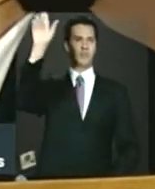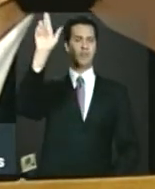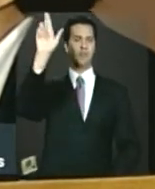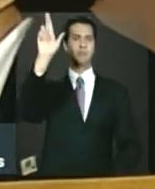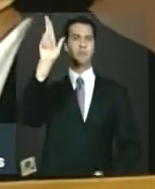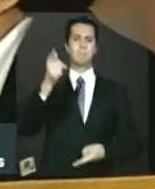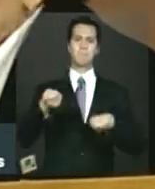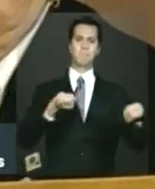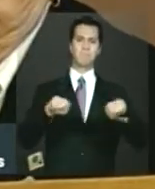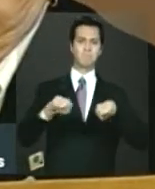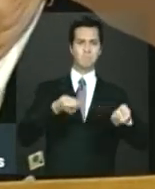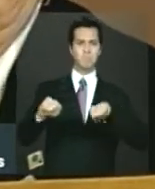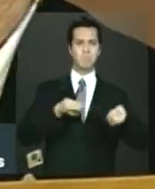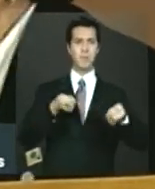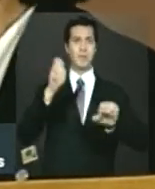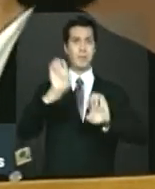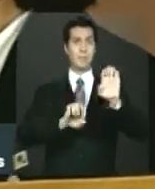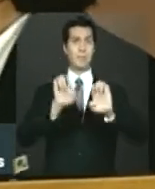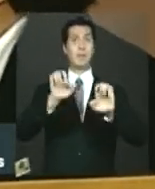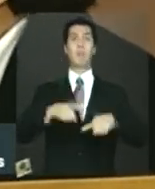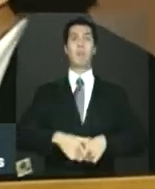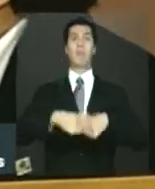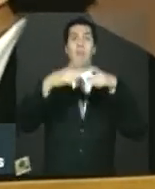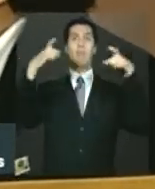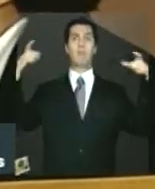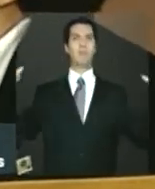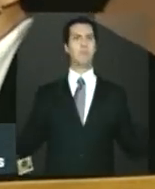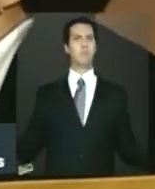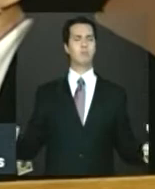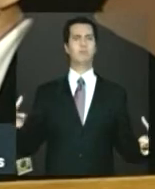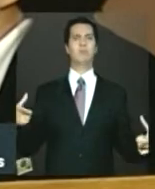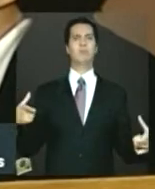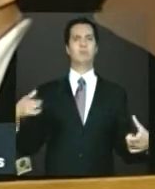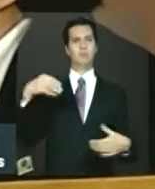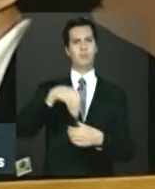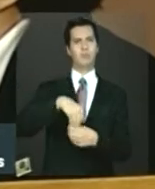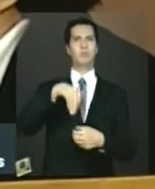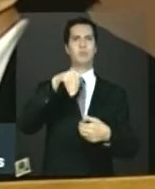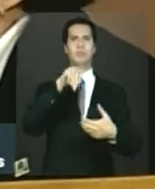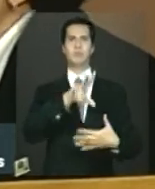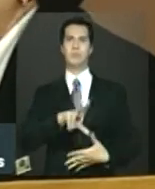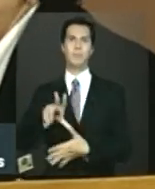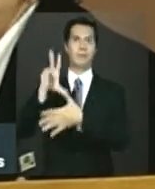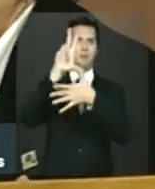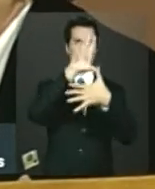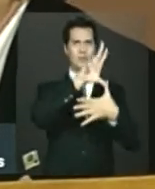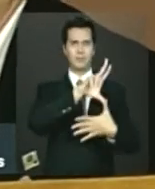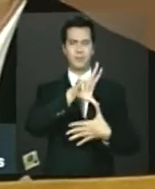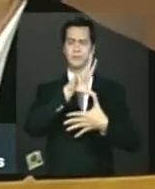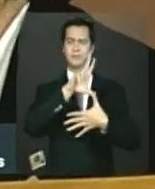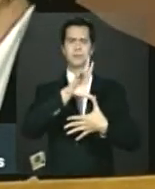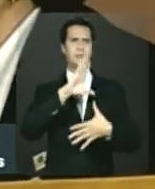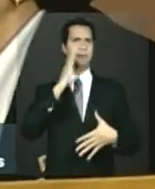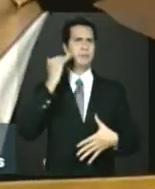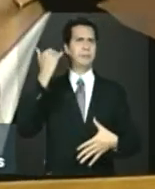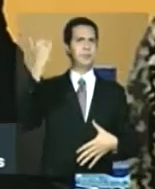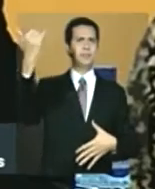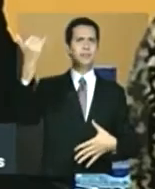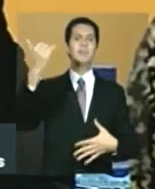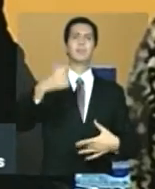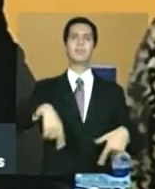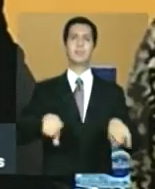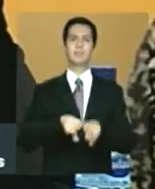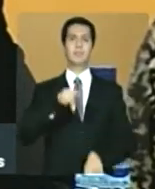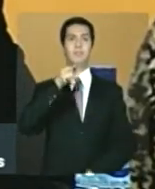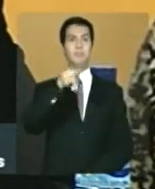maior empresa né de petróleo da América Latina da América do Sul e levar com